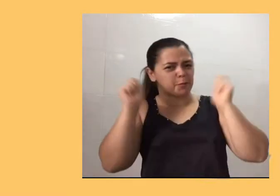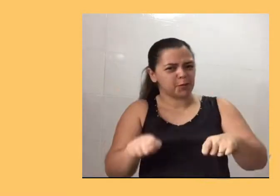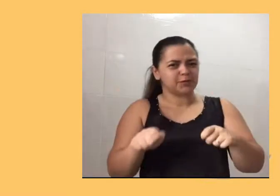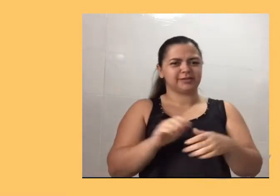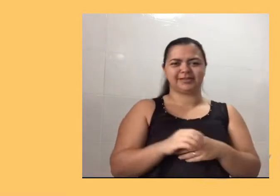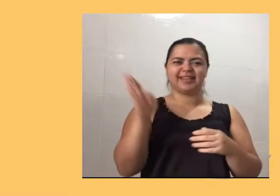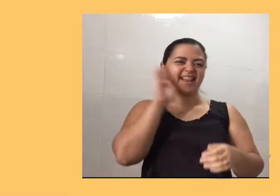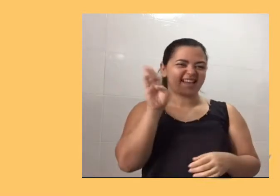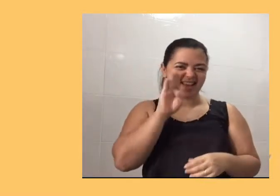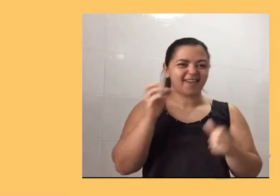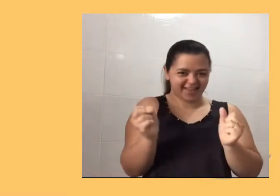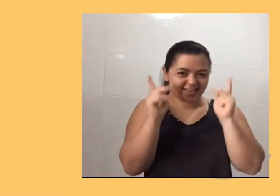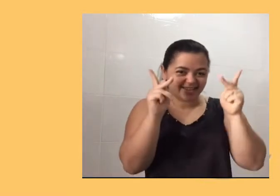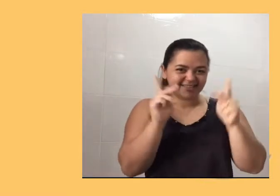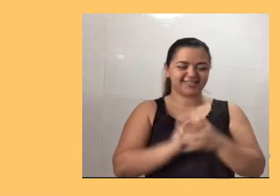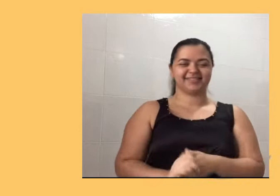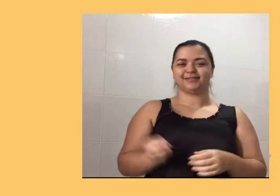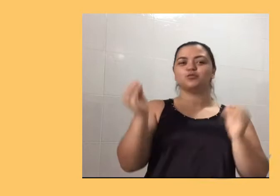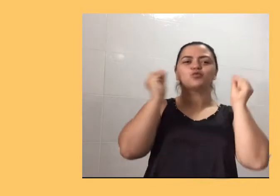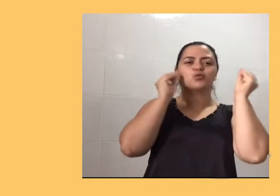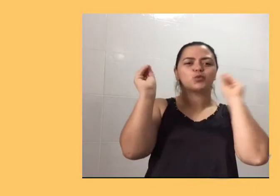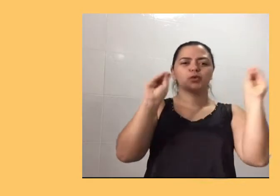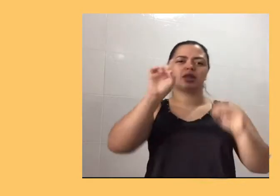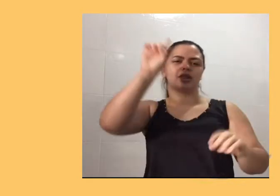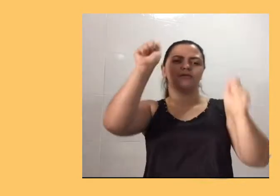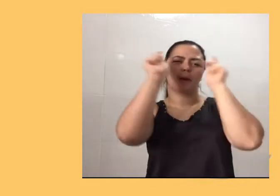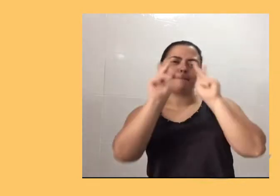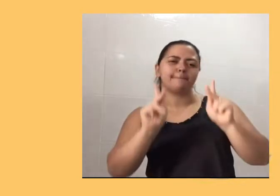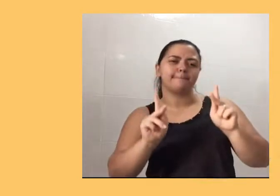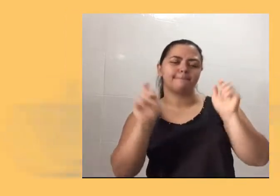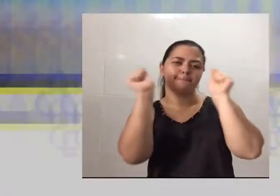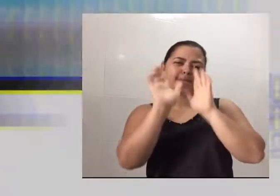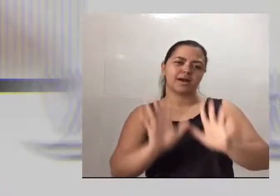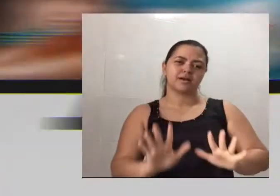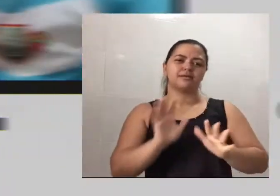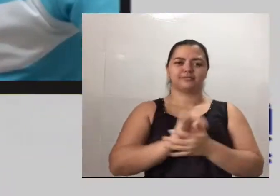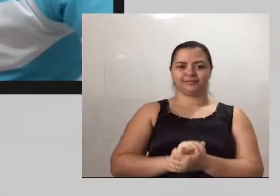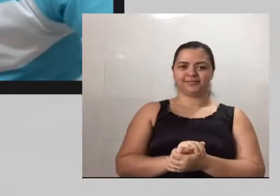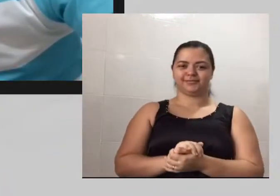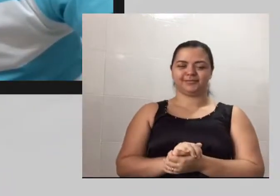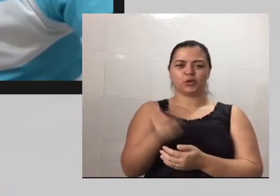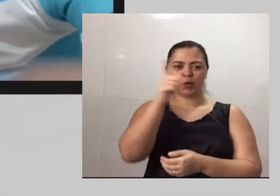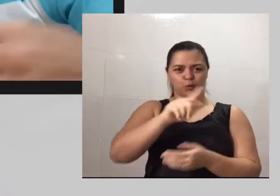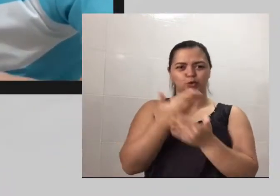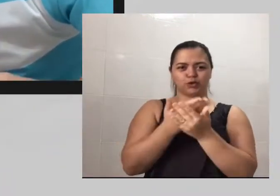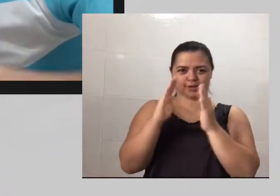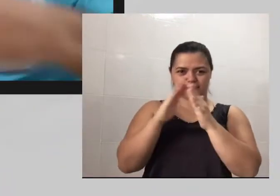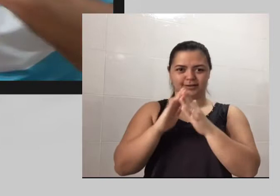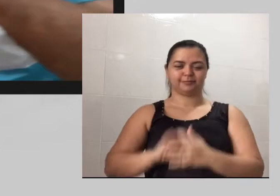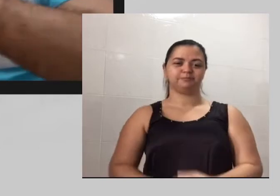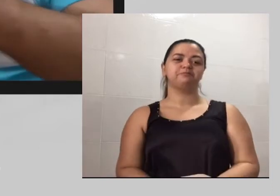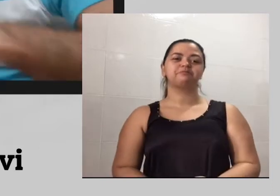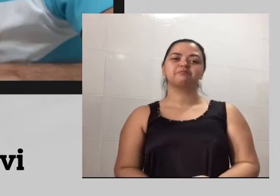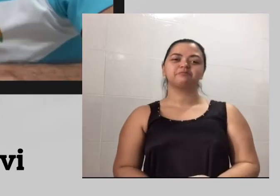tá certo? Um beijo, que Deus abençoe e continue estudando a palavra em casa. Olá, igreja, aqui